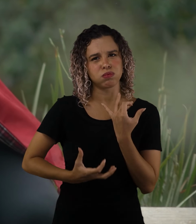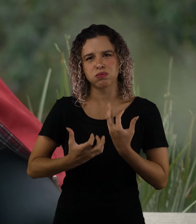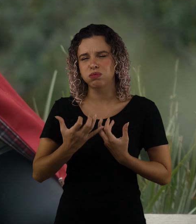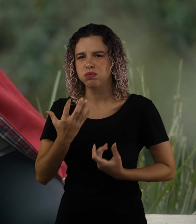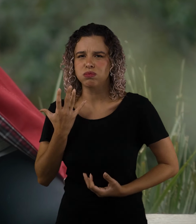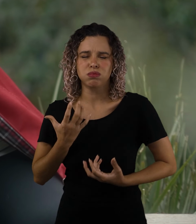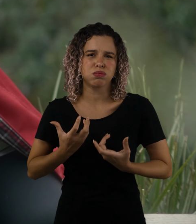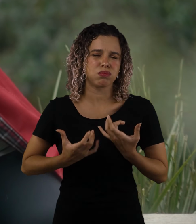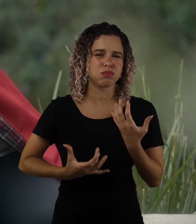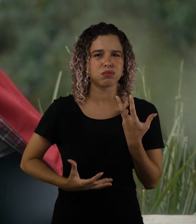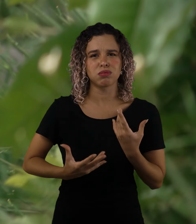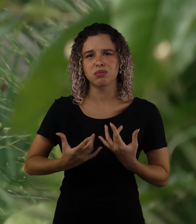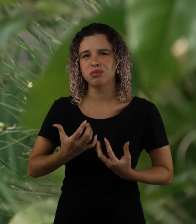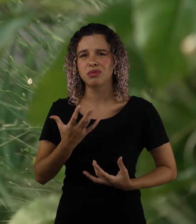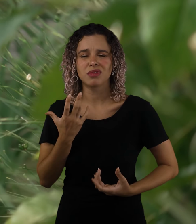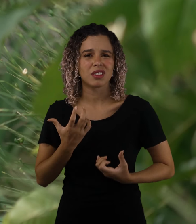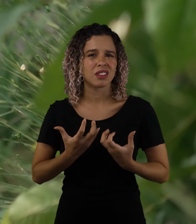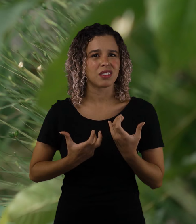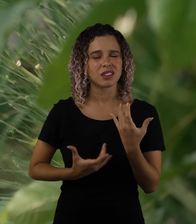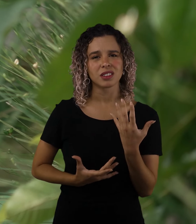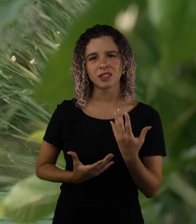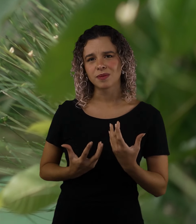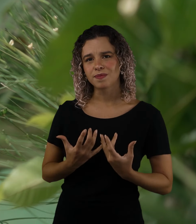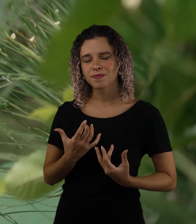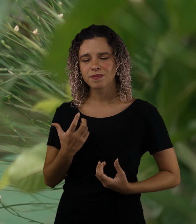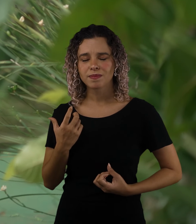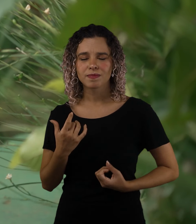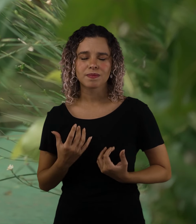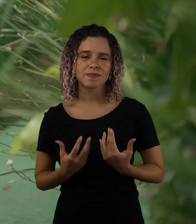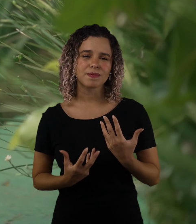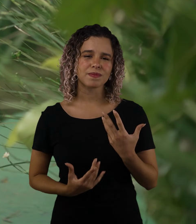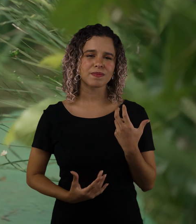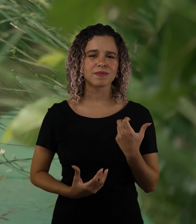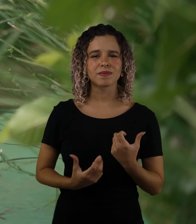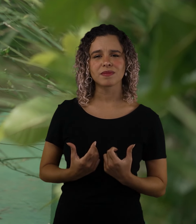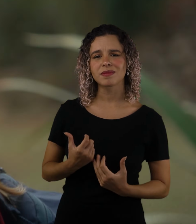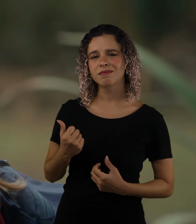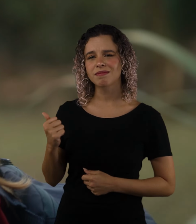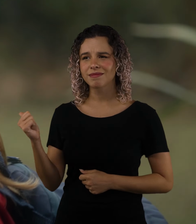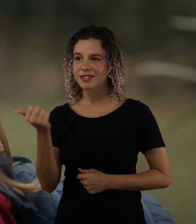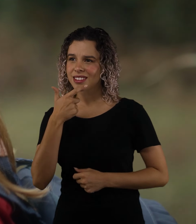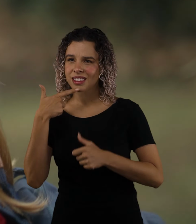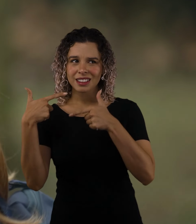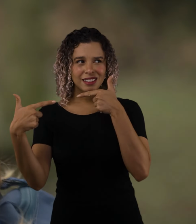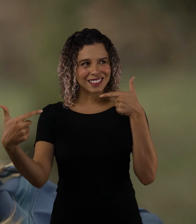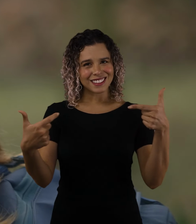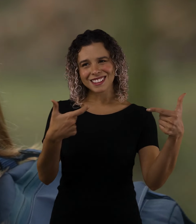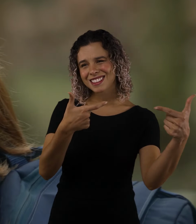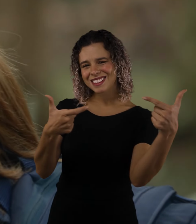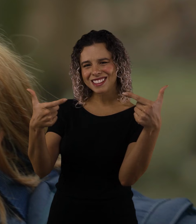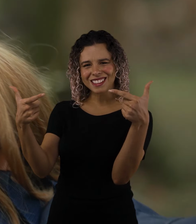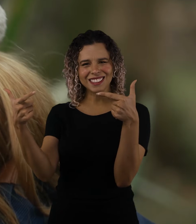vermelho, coloco um gorro cinza no topo do estojo e o abraço sorrindo. Haunted by your smiles,